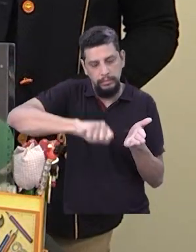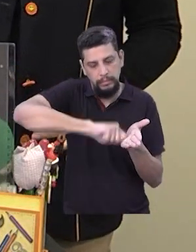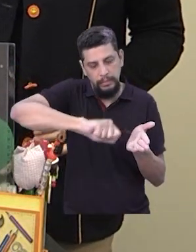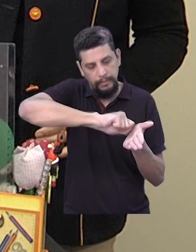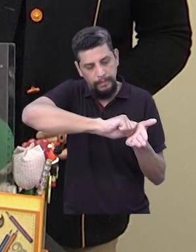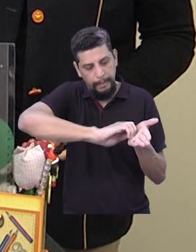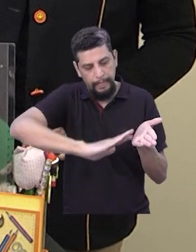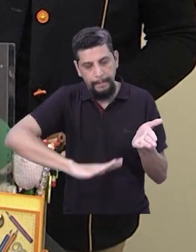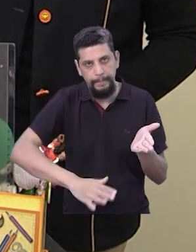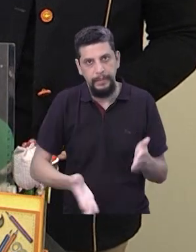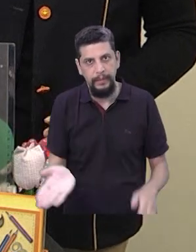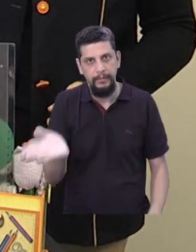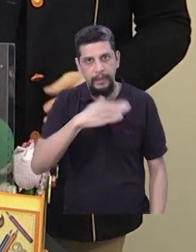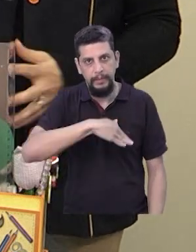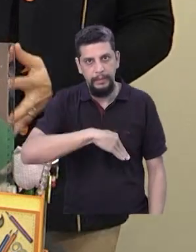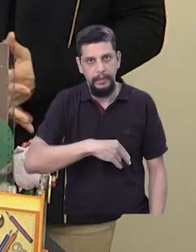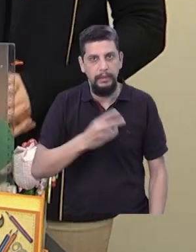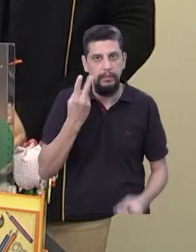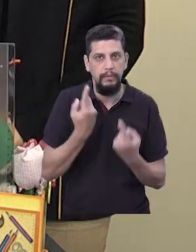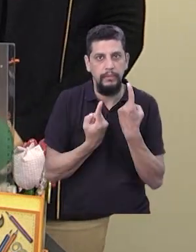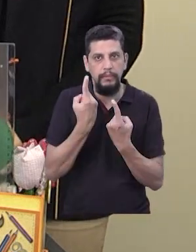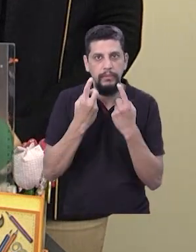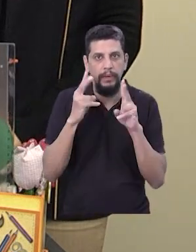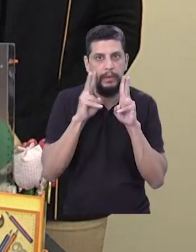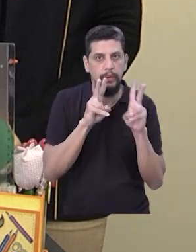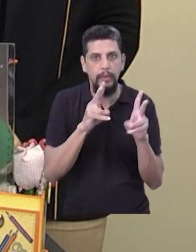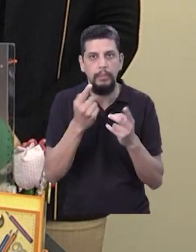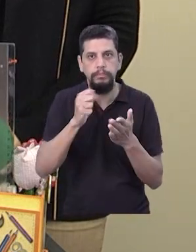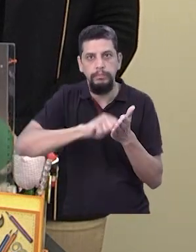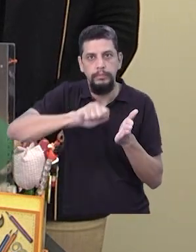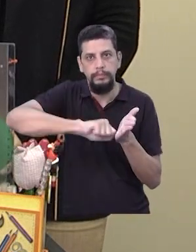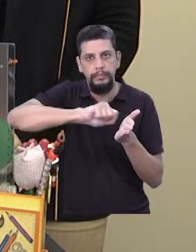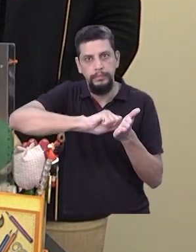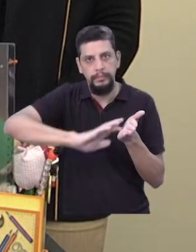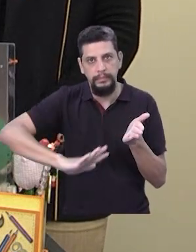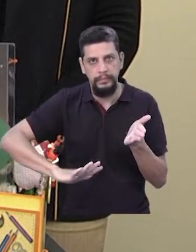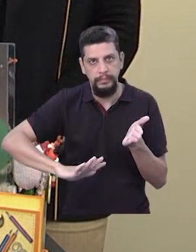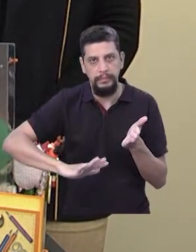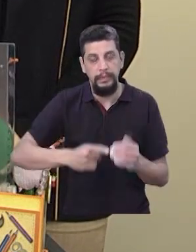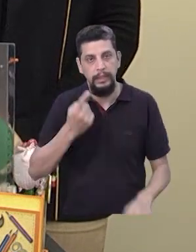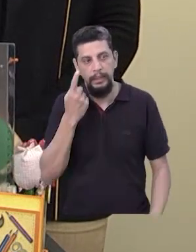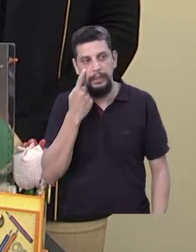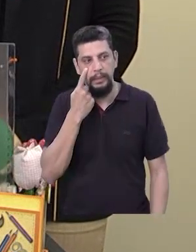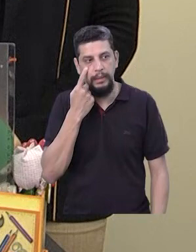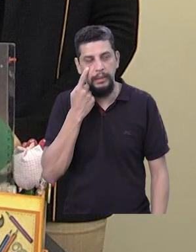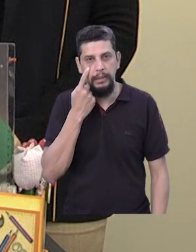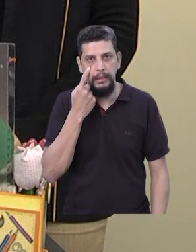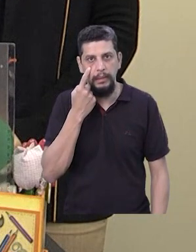vamos fazer uma atividade. Vamos lá? Vamos ver qual é essa atividade?